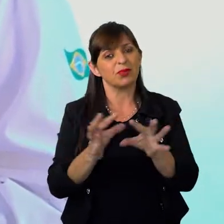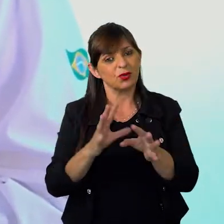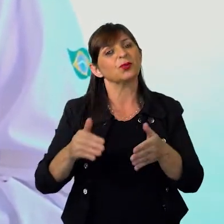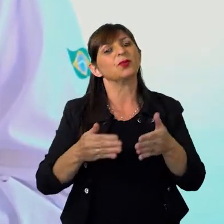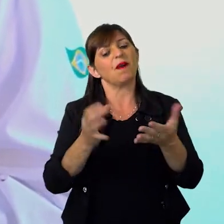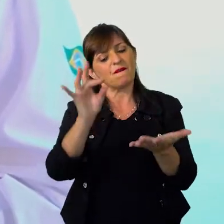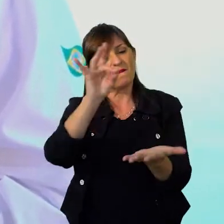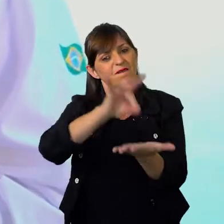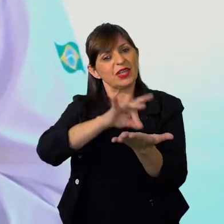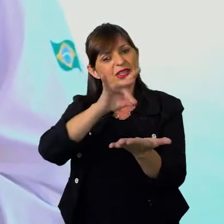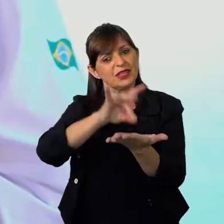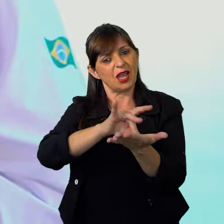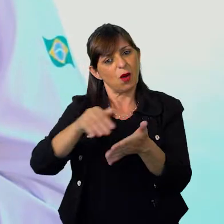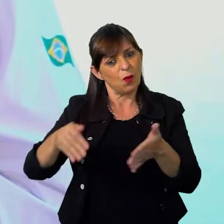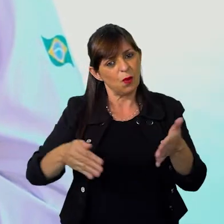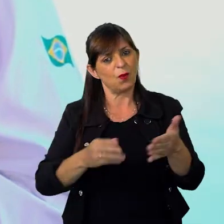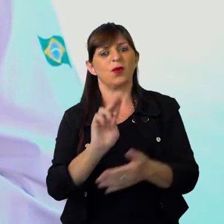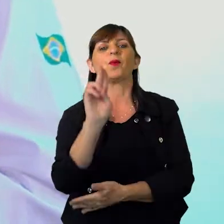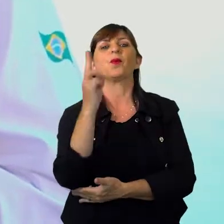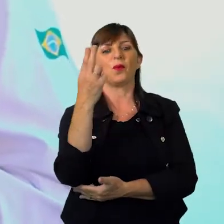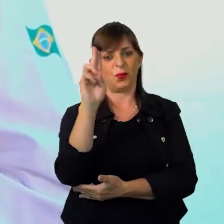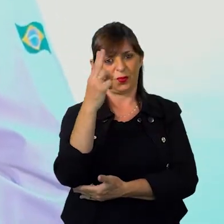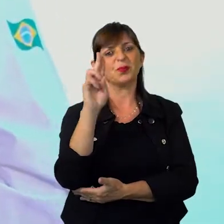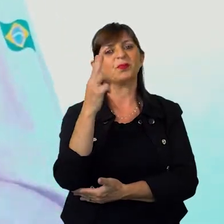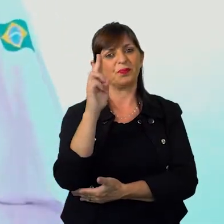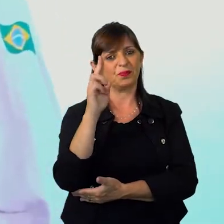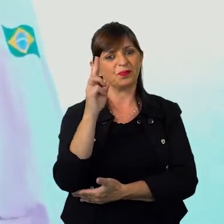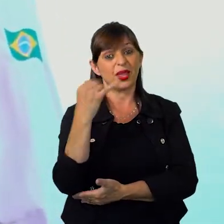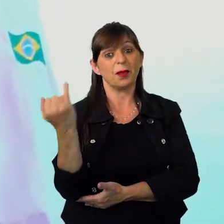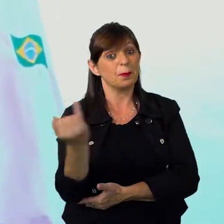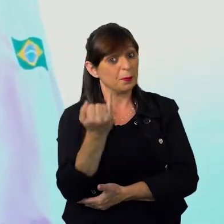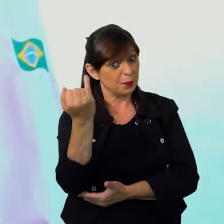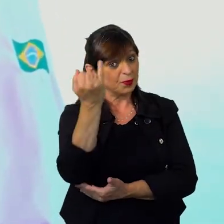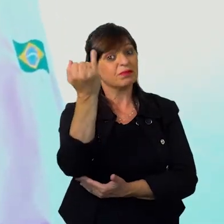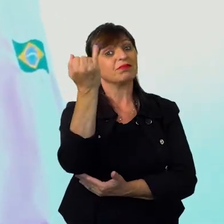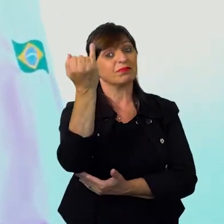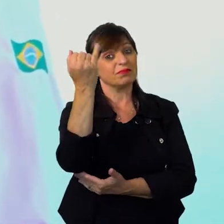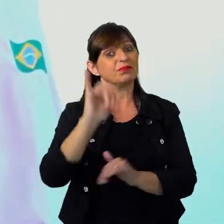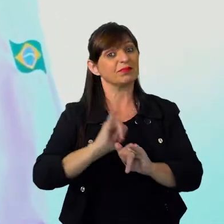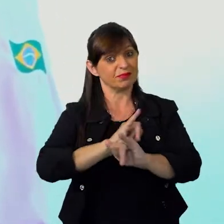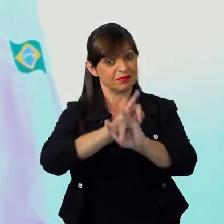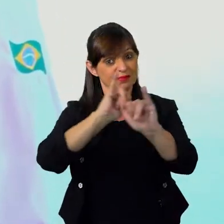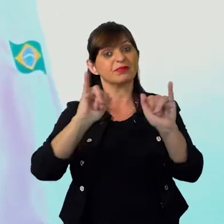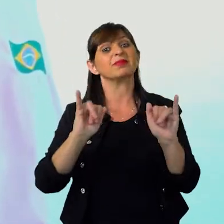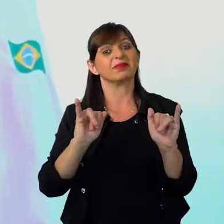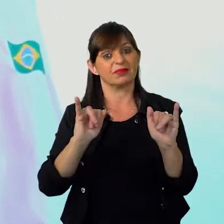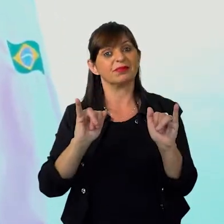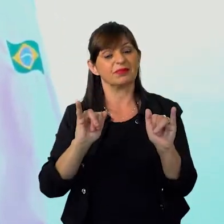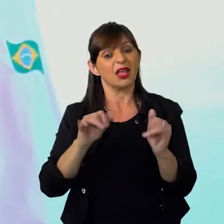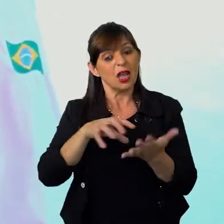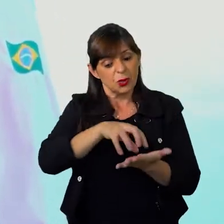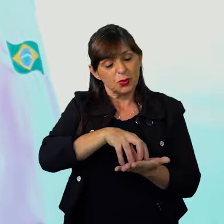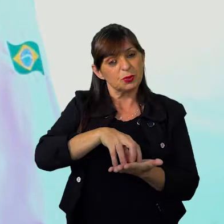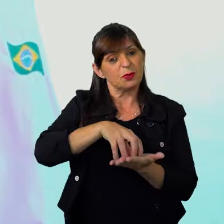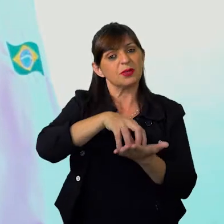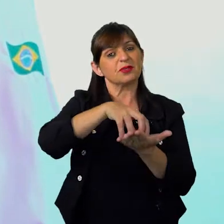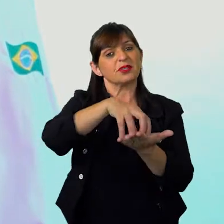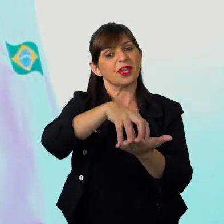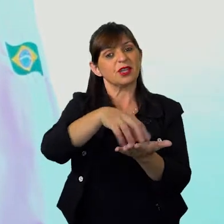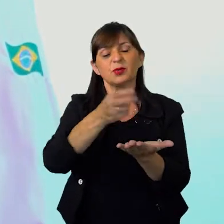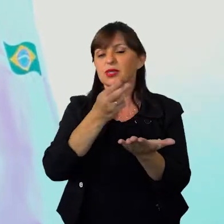então formação oficial do Rio Uruguai é importante se diga que os bolseiros